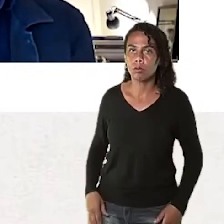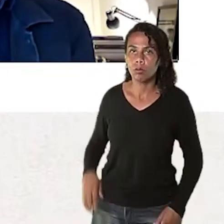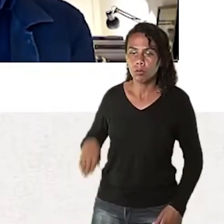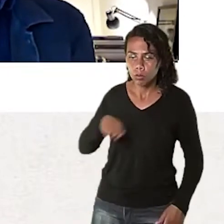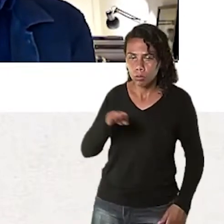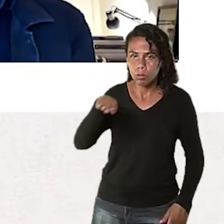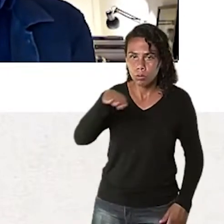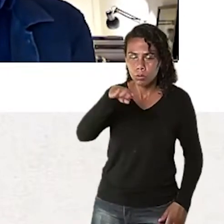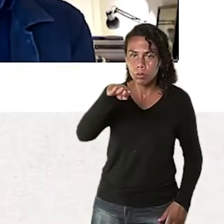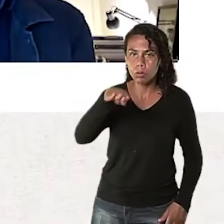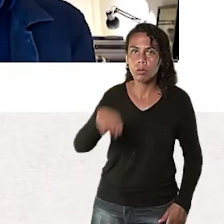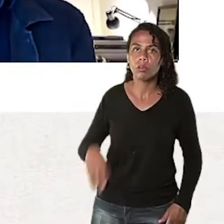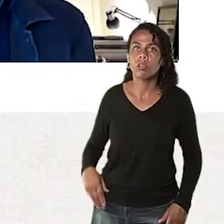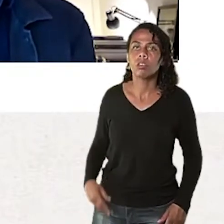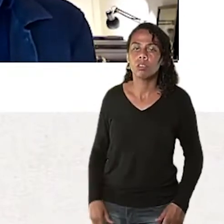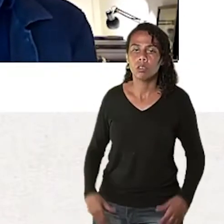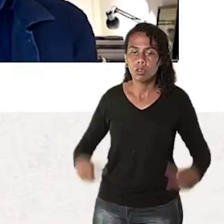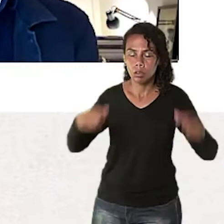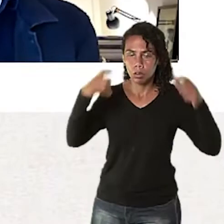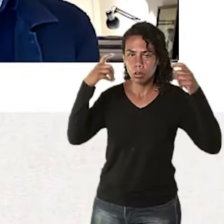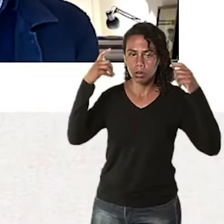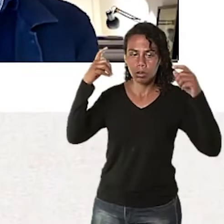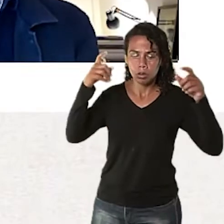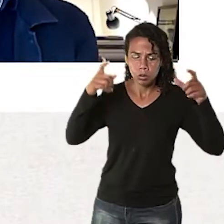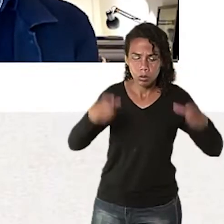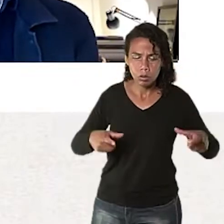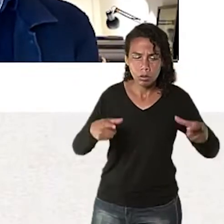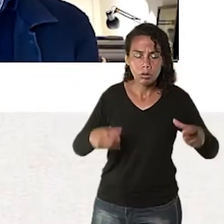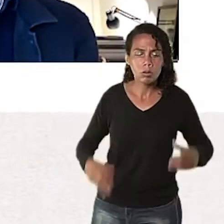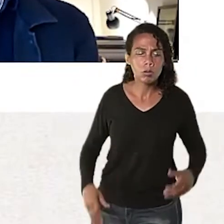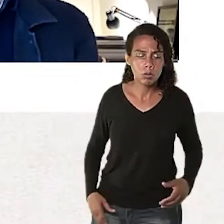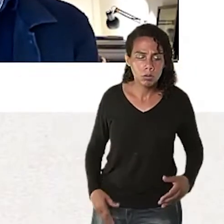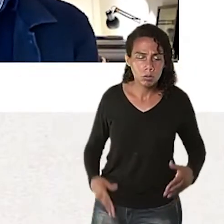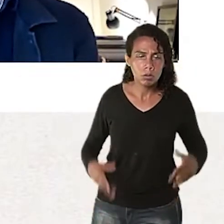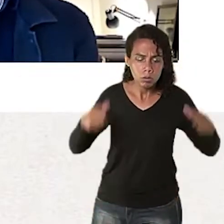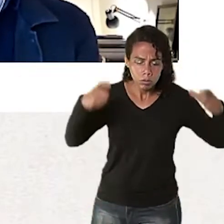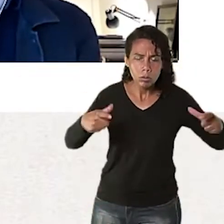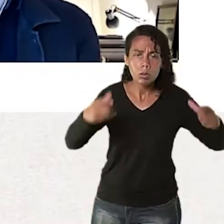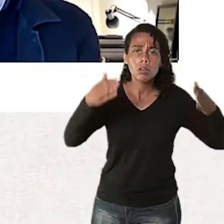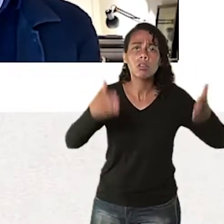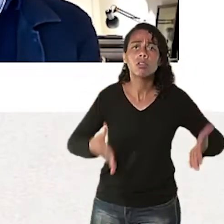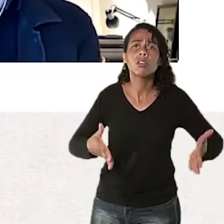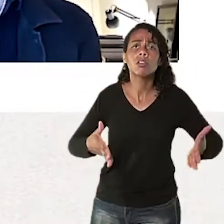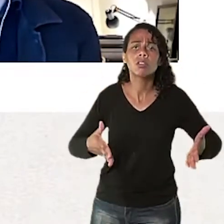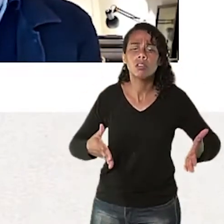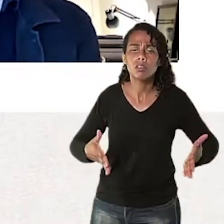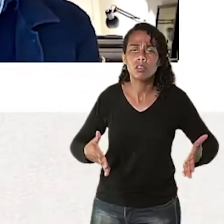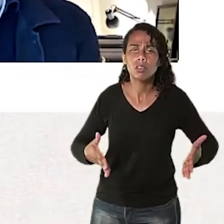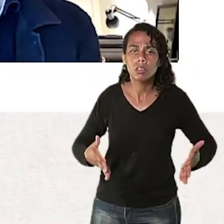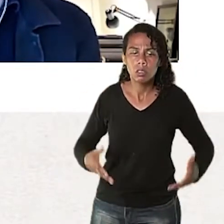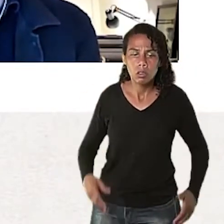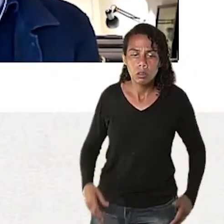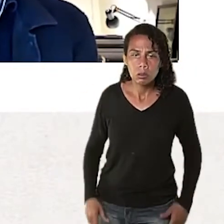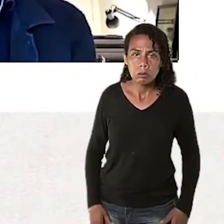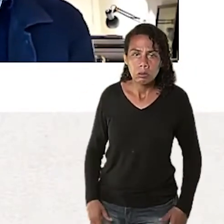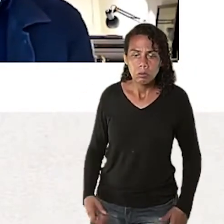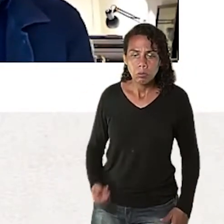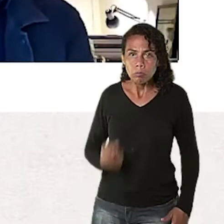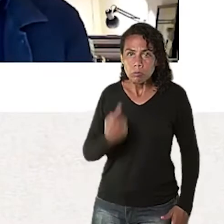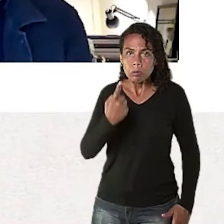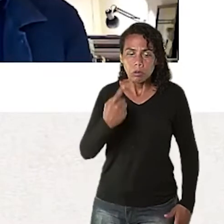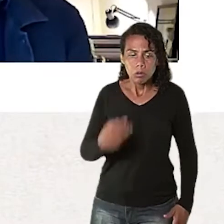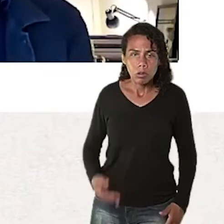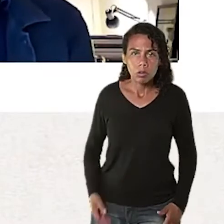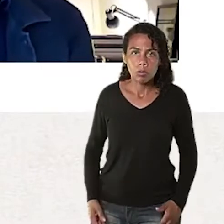o estrangeiro. E aí o manobrista que me puxou e me empurrou para essa limusine e mandou o cara dirigir e me deixar lá longe, para os